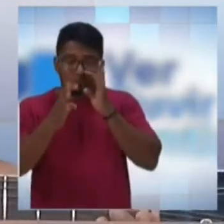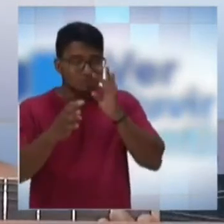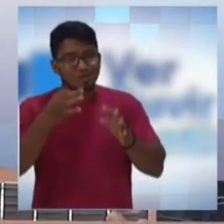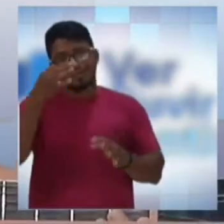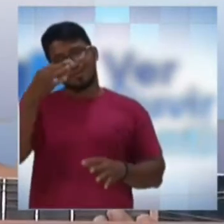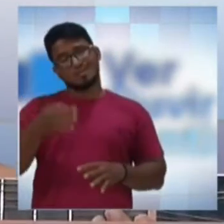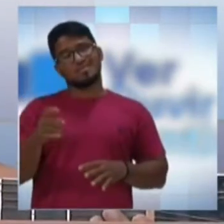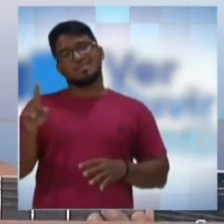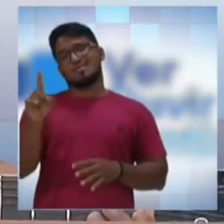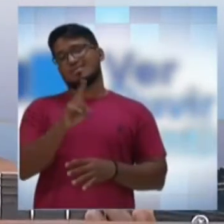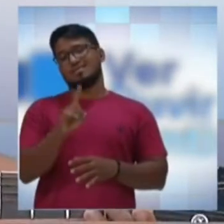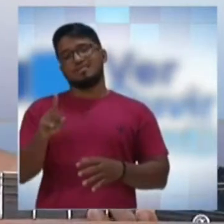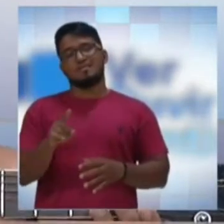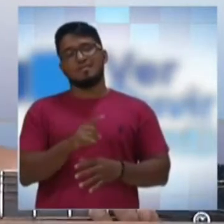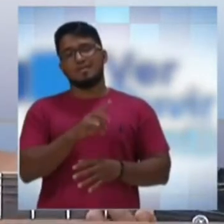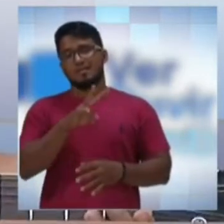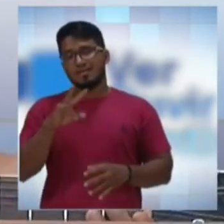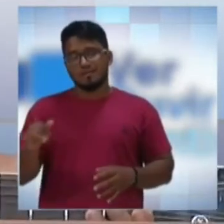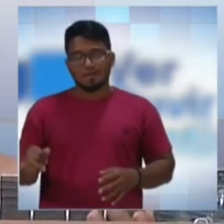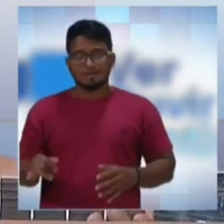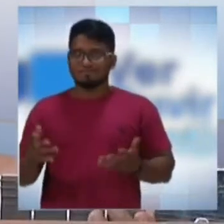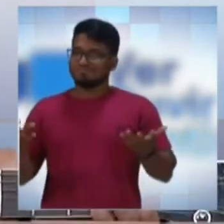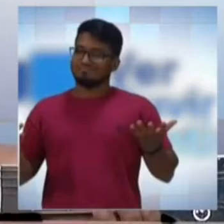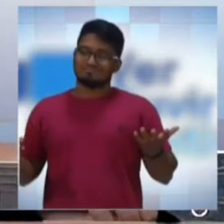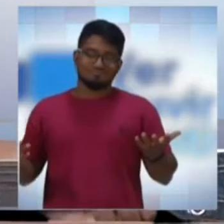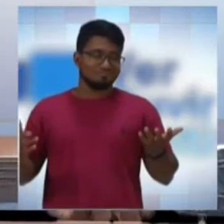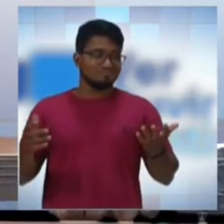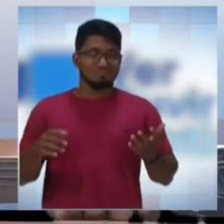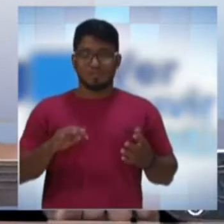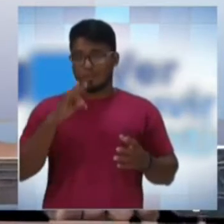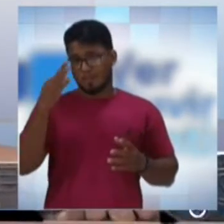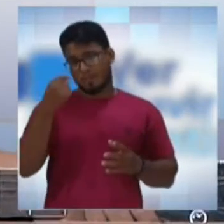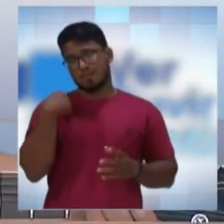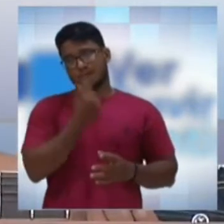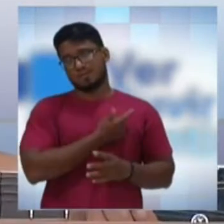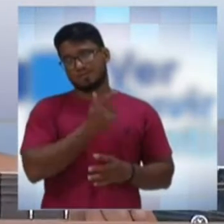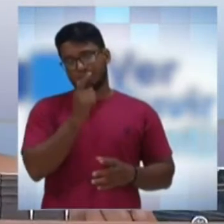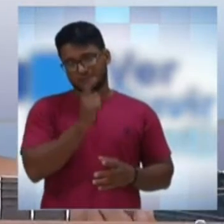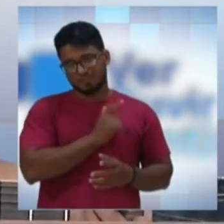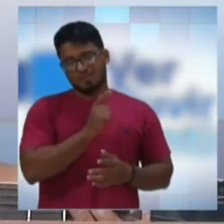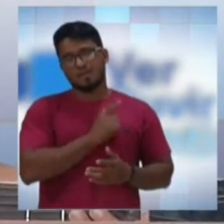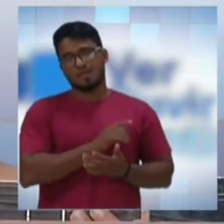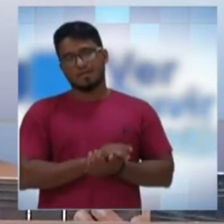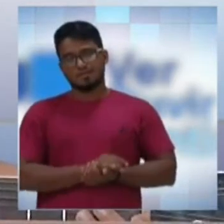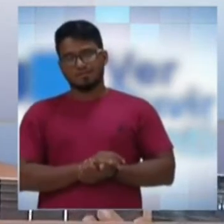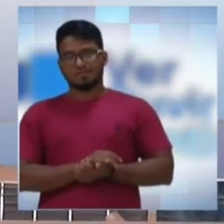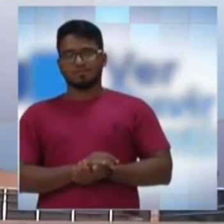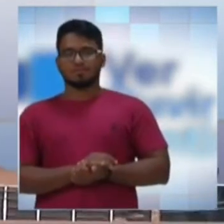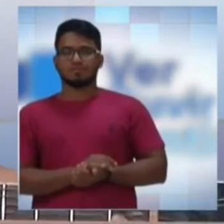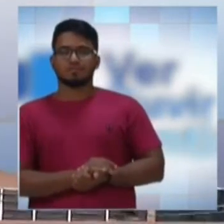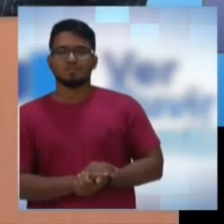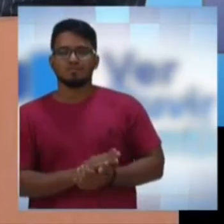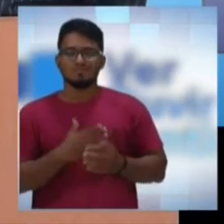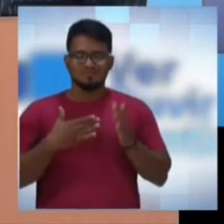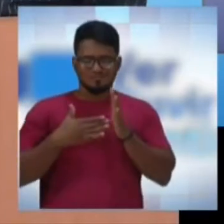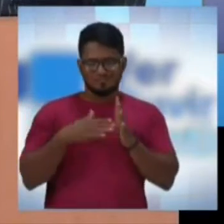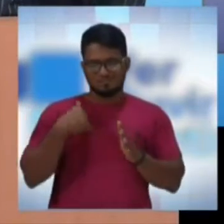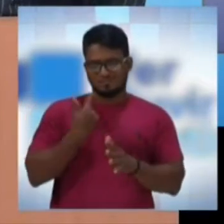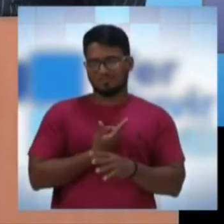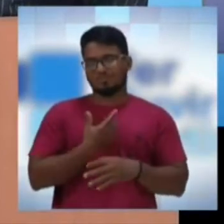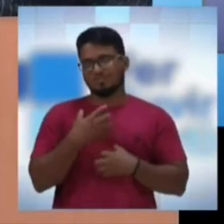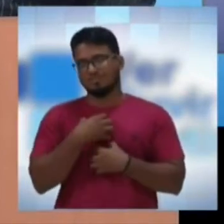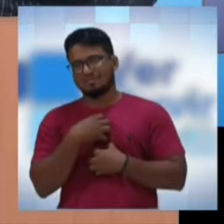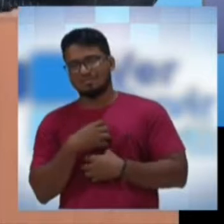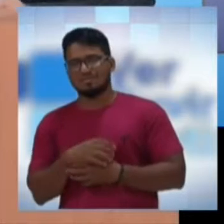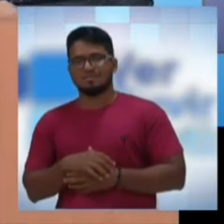julgando, né, alguém, e ainda mais além de julgar, condenando, né? Bom, todos nós temos, assim, temos um momento que